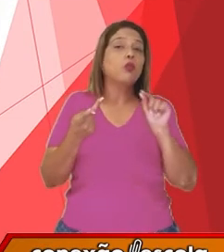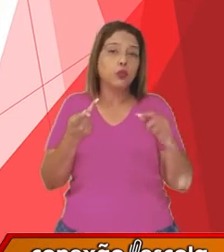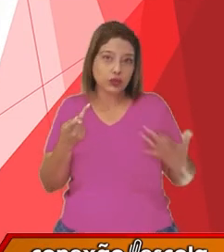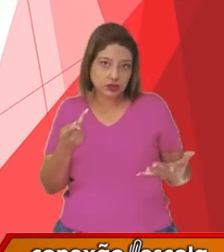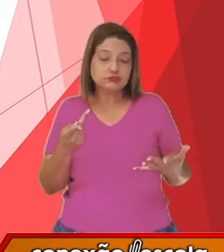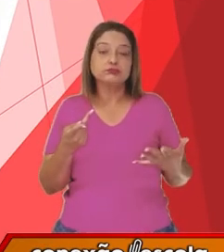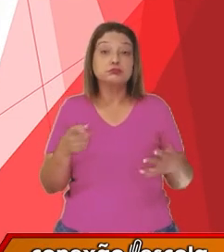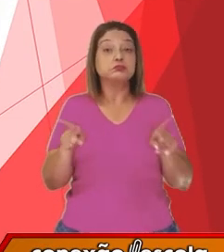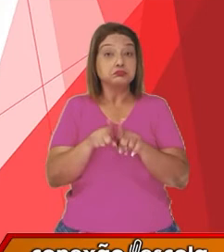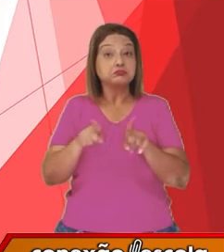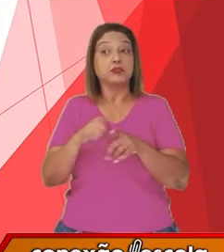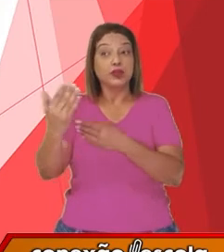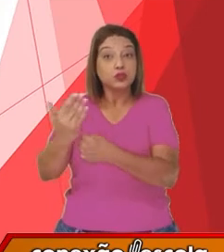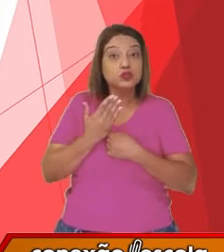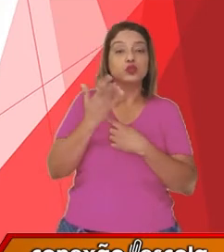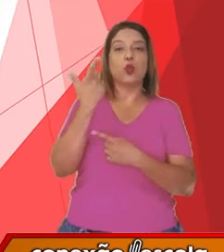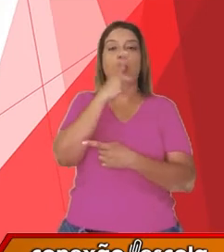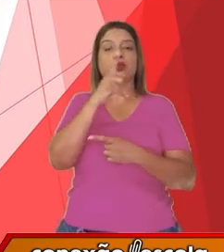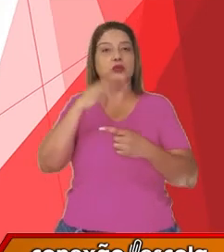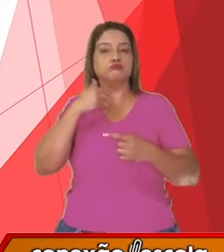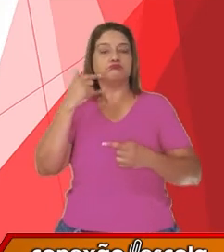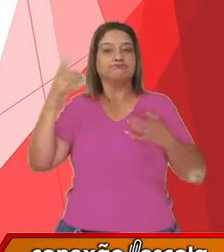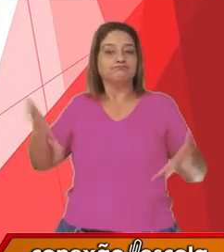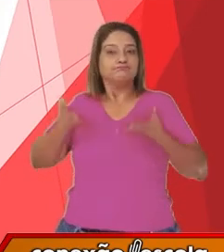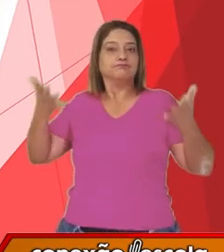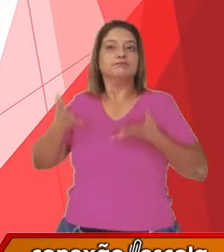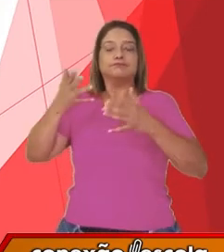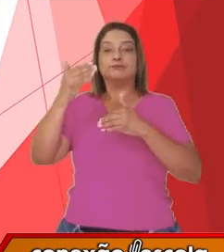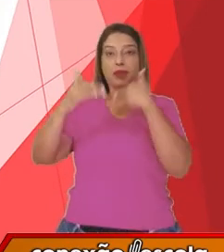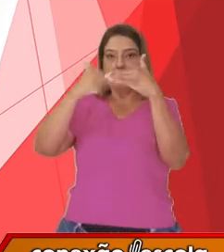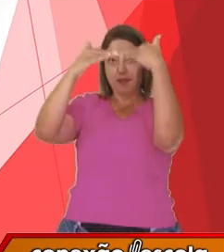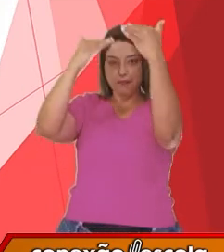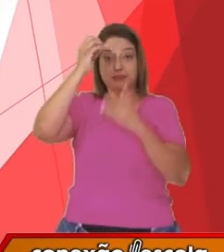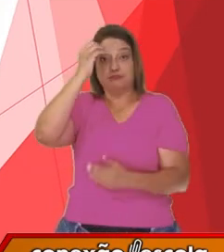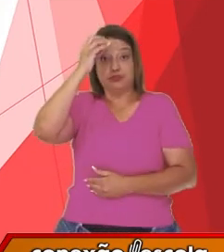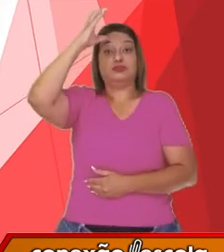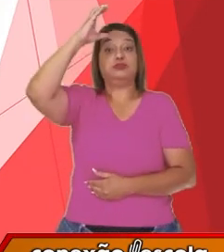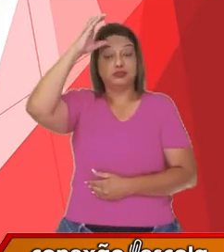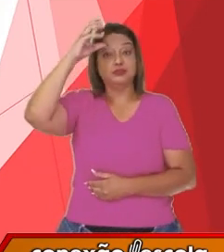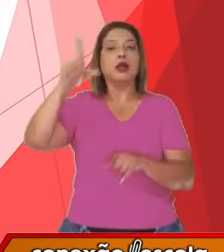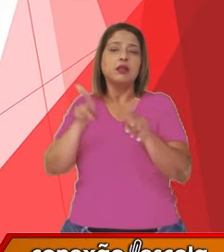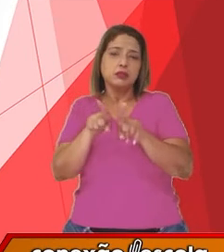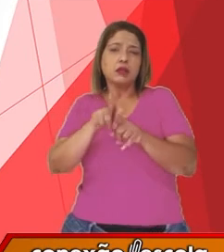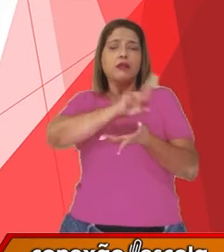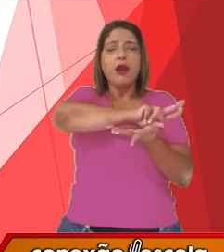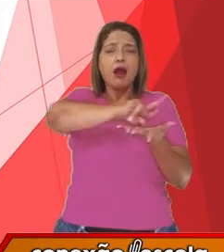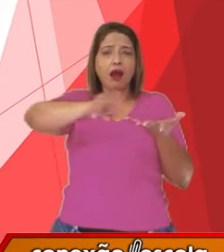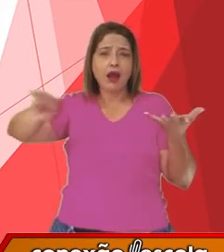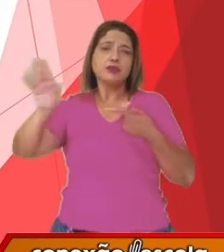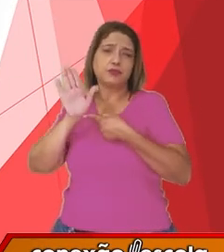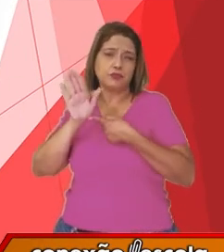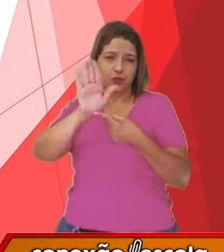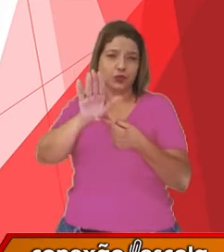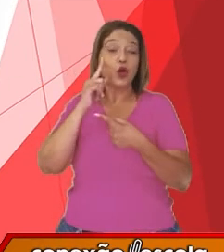eles contribuem para o nosso desenvolvimento, percebendo diversas representações. A professora trouxe aqui